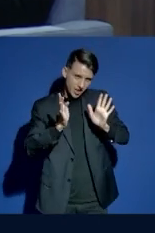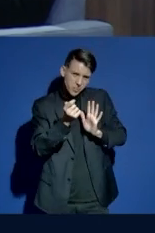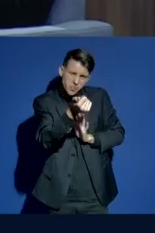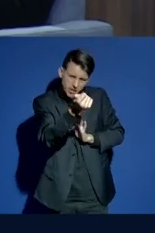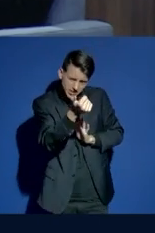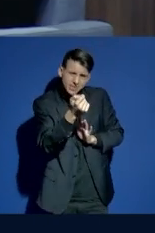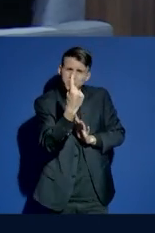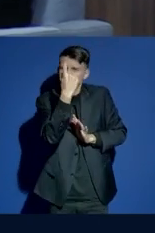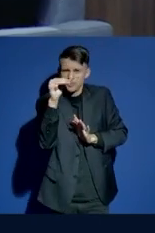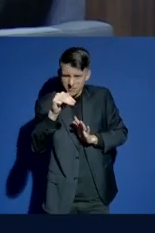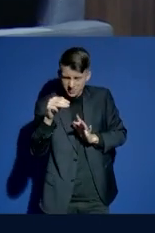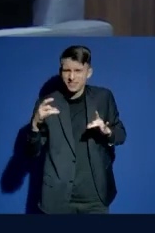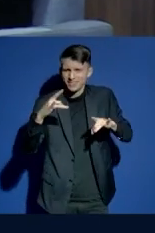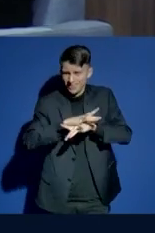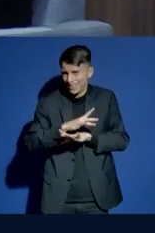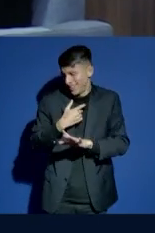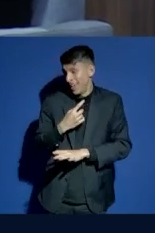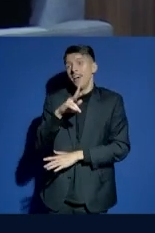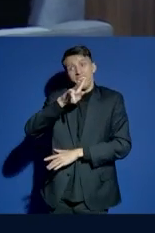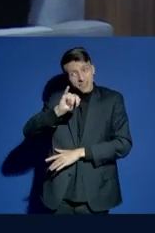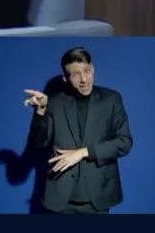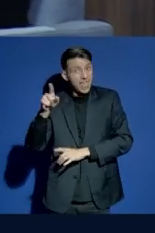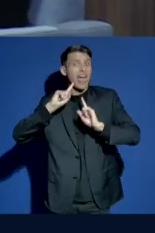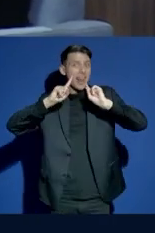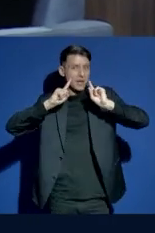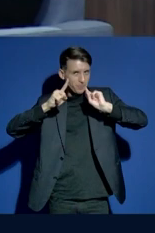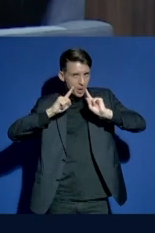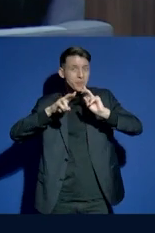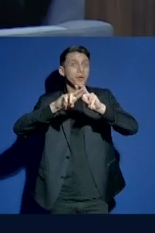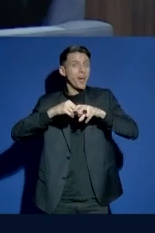painel né antes que eu levo eu e o senhor vermelho